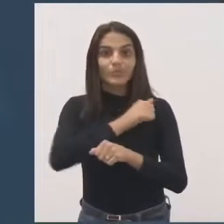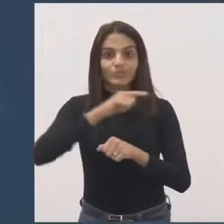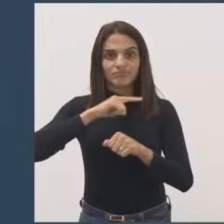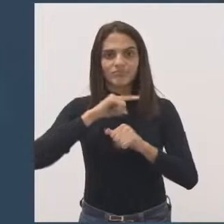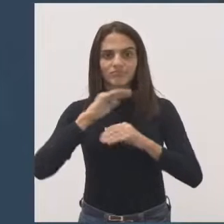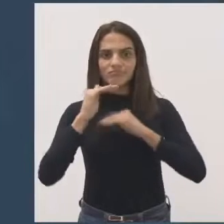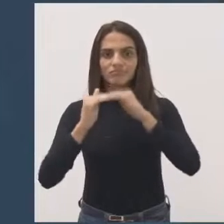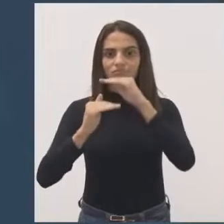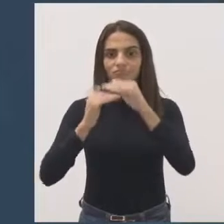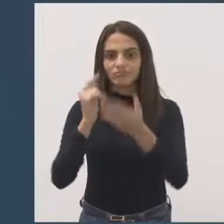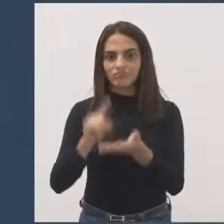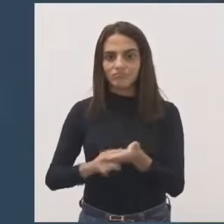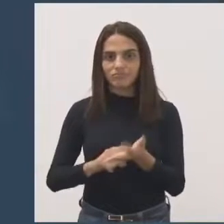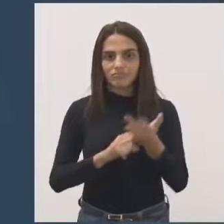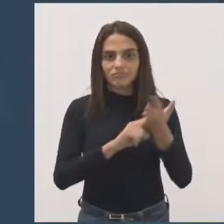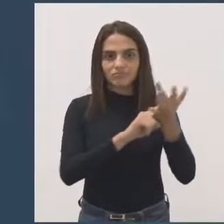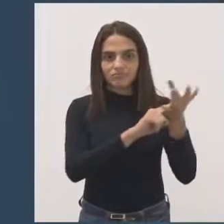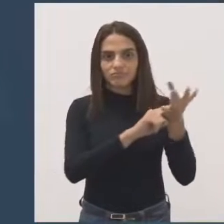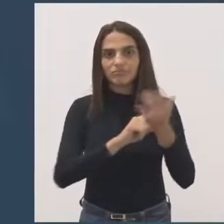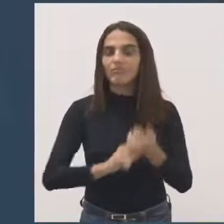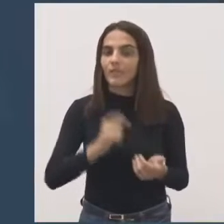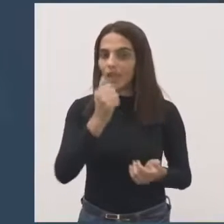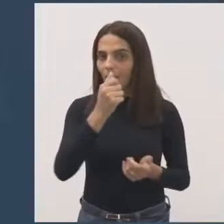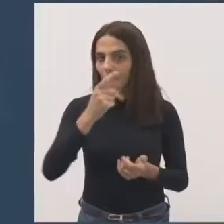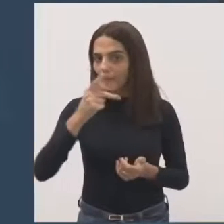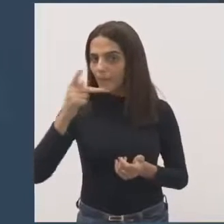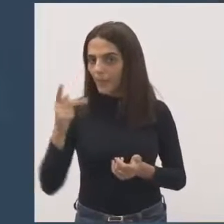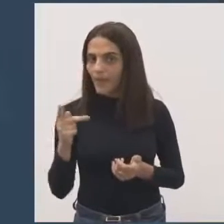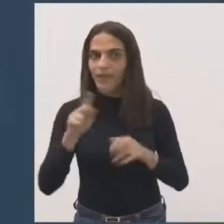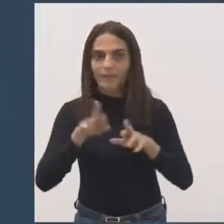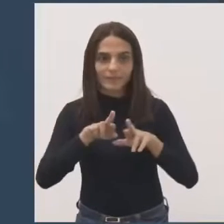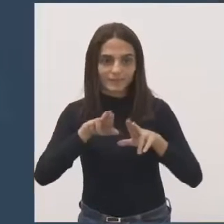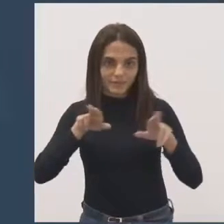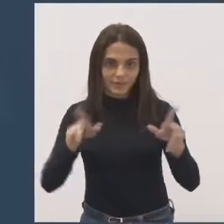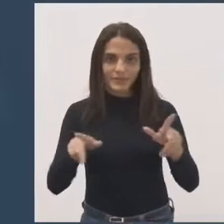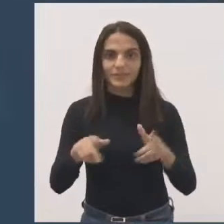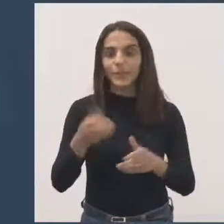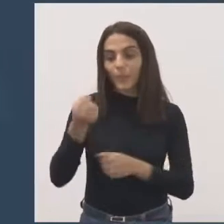Com a tecnologia e mexer em aplicativos, né? Desde o ano